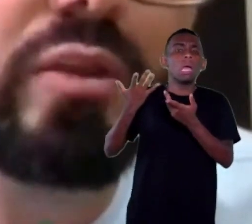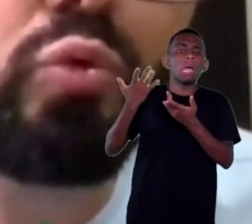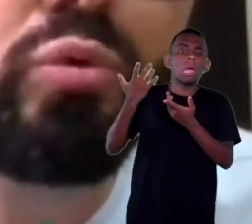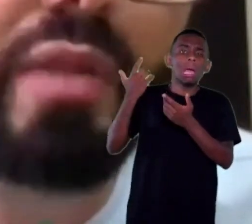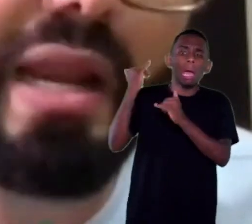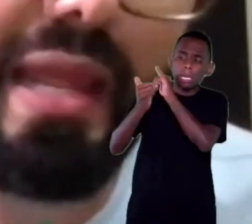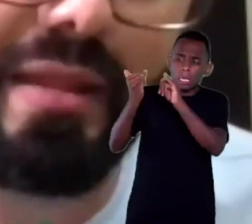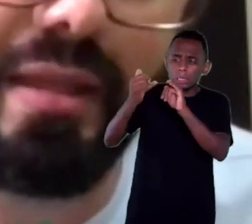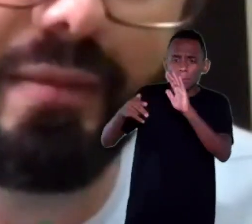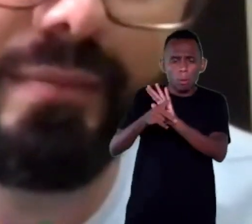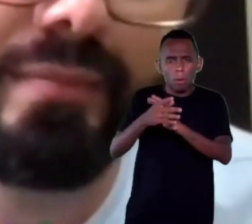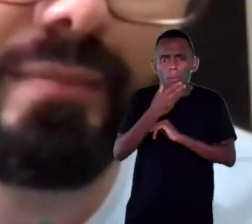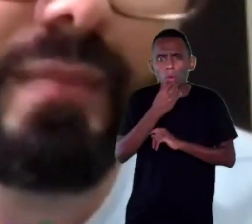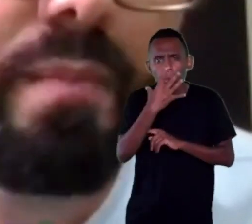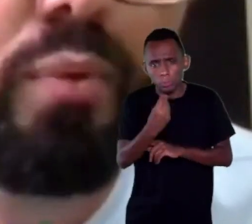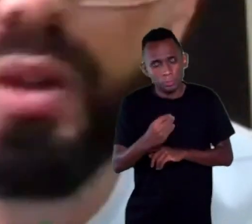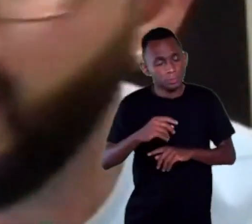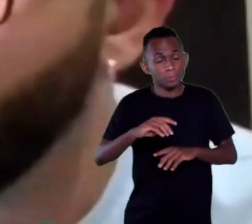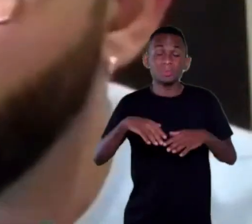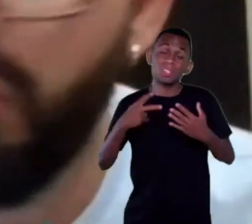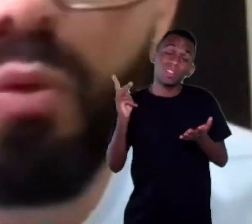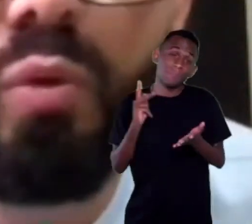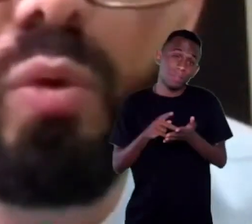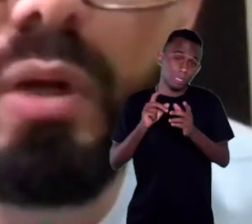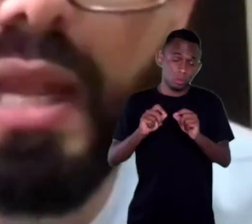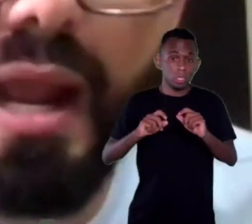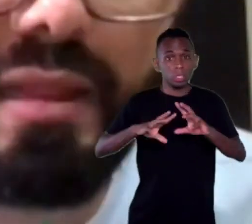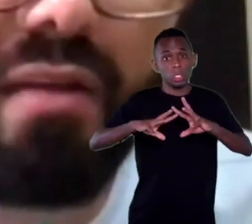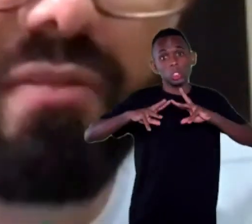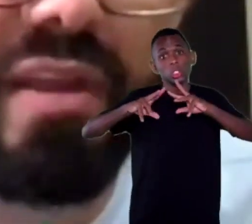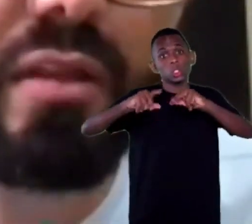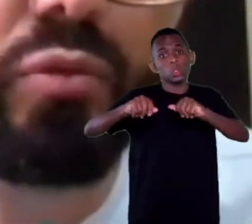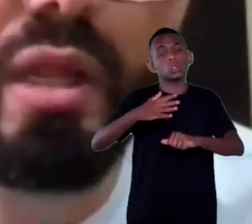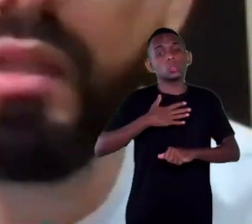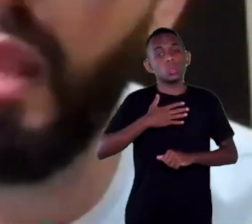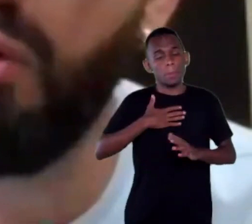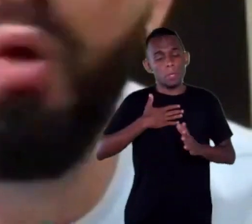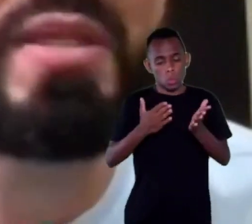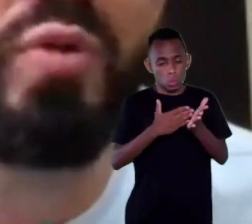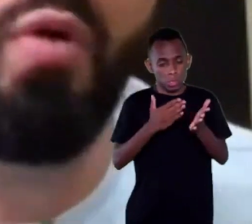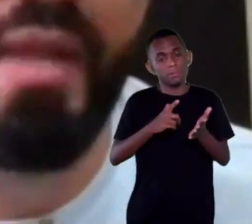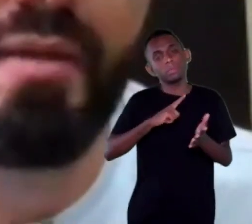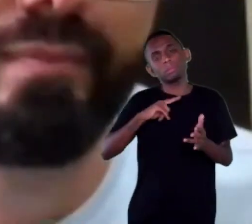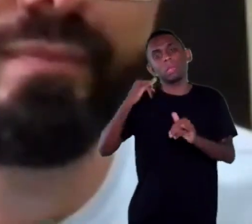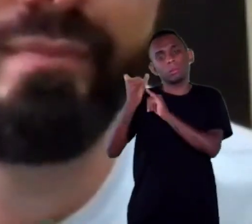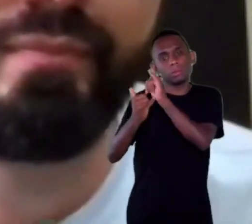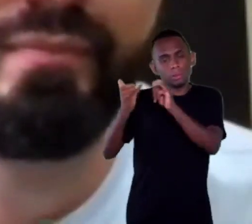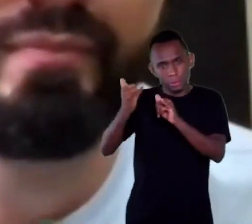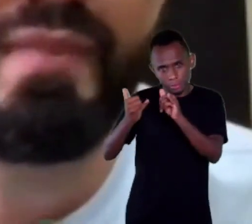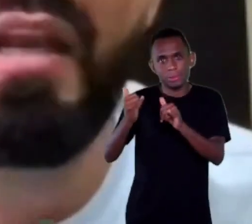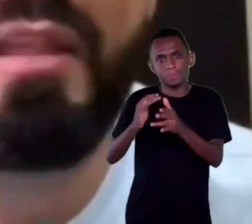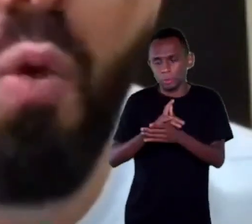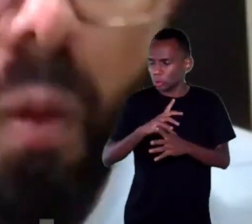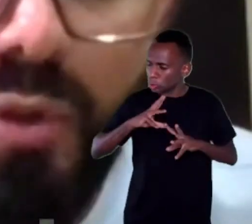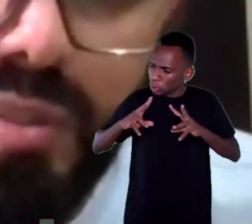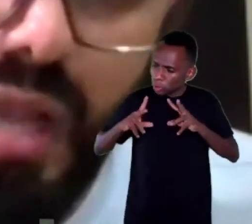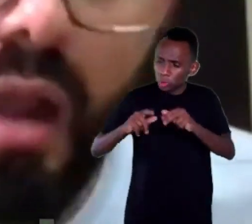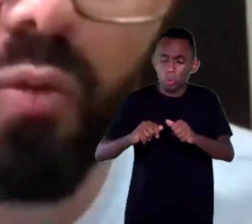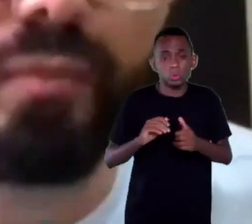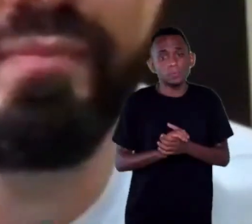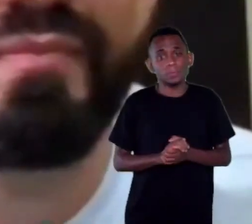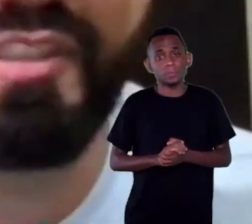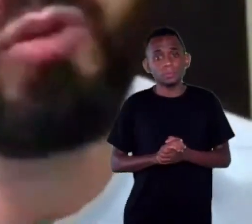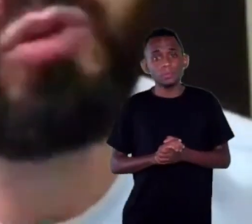agora, Josana, tudo tem lenda. Porque o Liga Catavento, ele tem um lobisomem e ele tem um homem